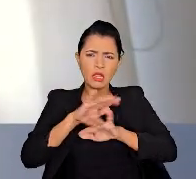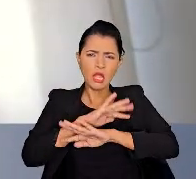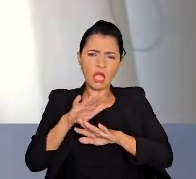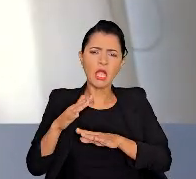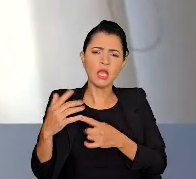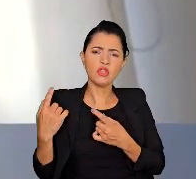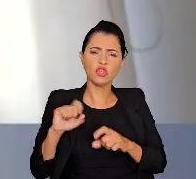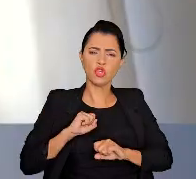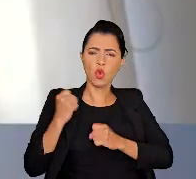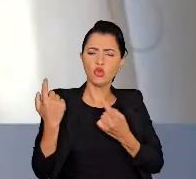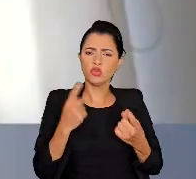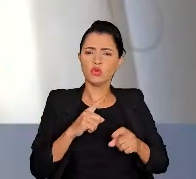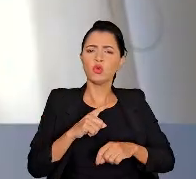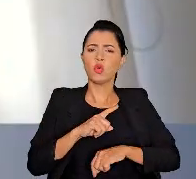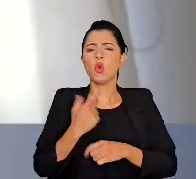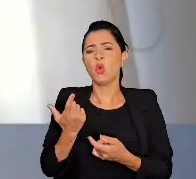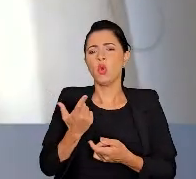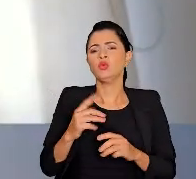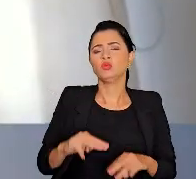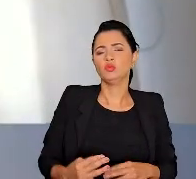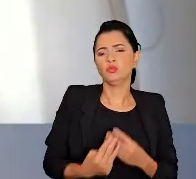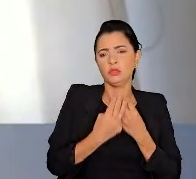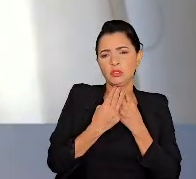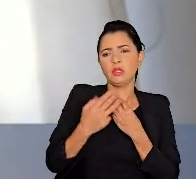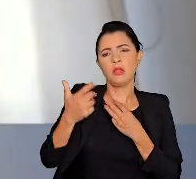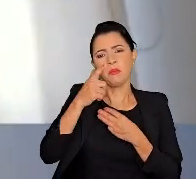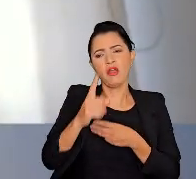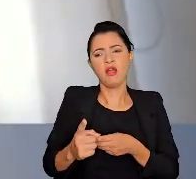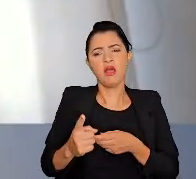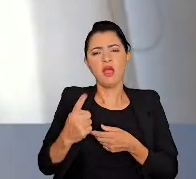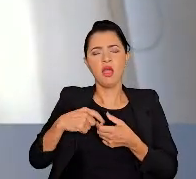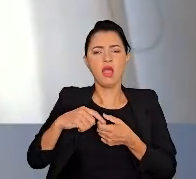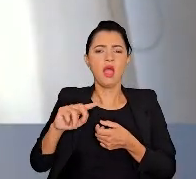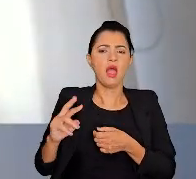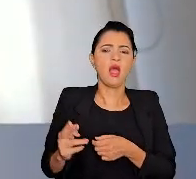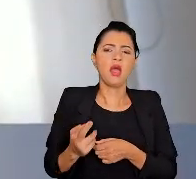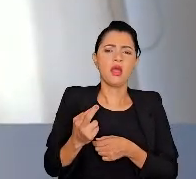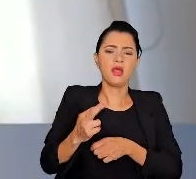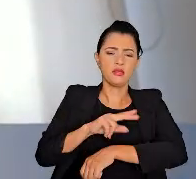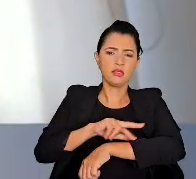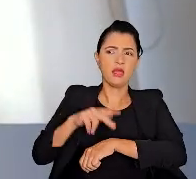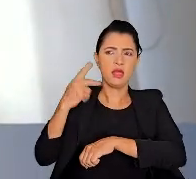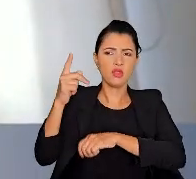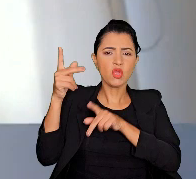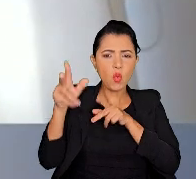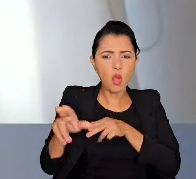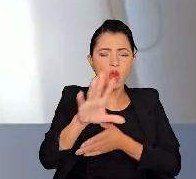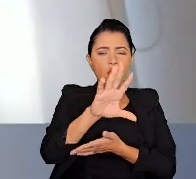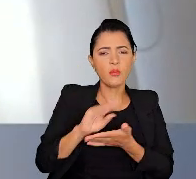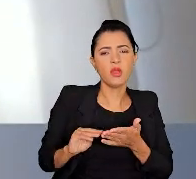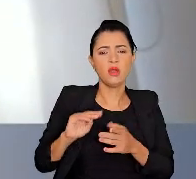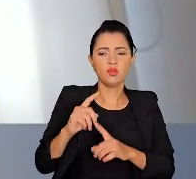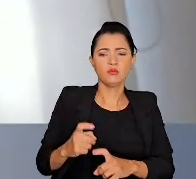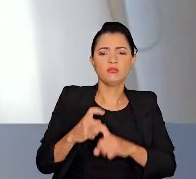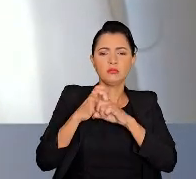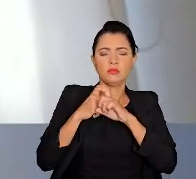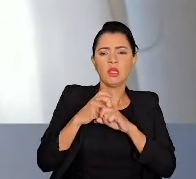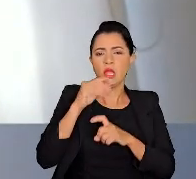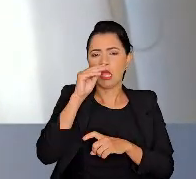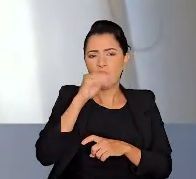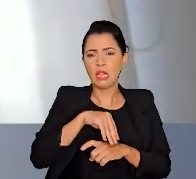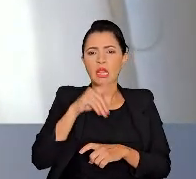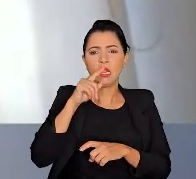dar credibilidade à concepção racial definida pelo regime nazista, negadoras de fatos